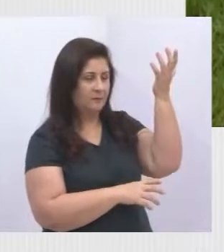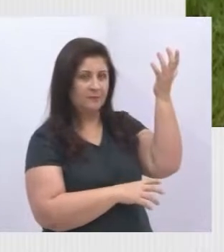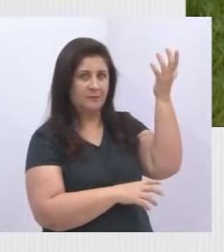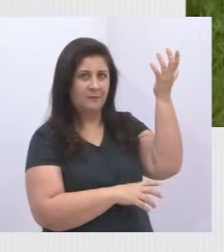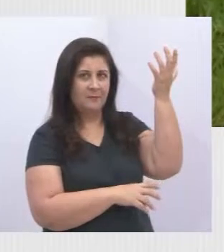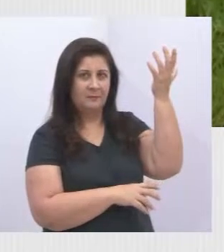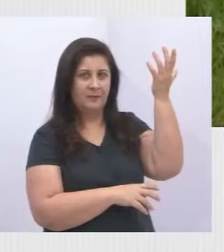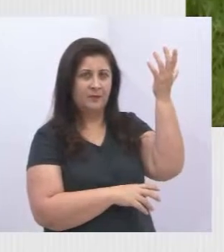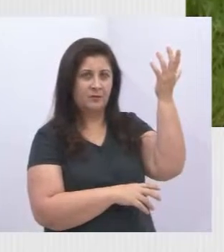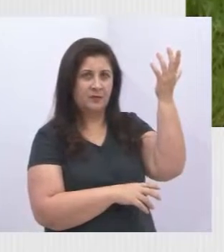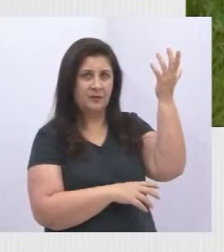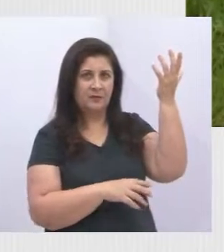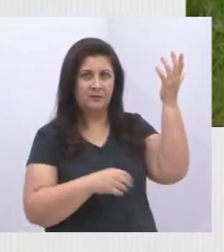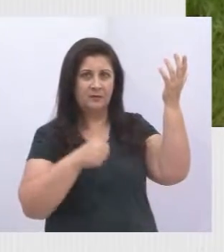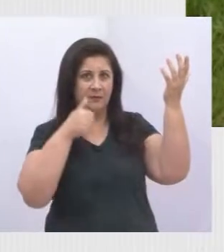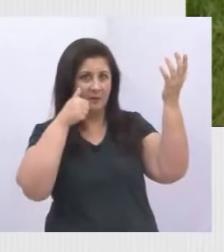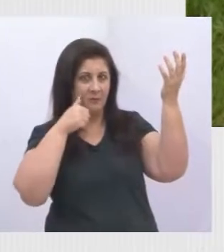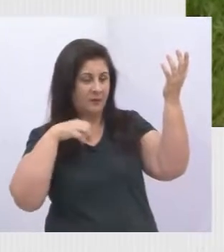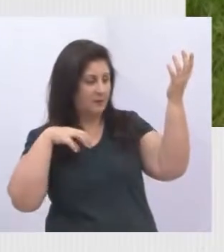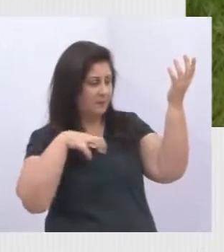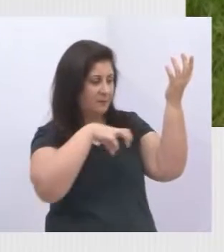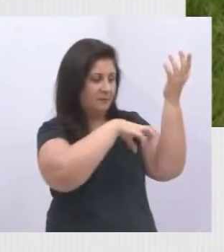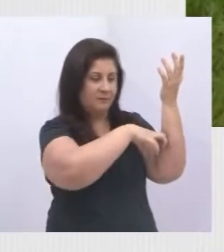Certo. A moradora bateu no pé de coqueiro.